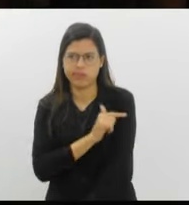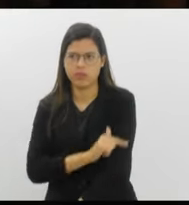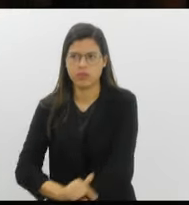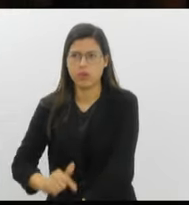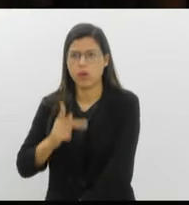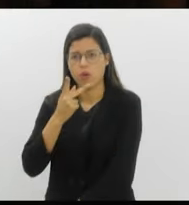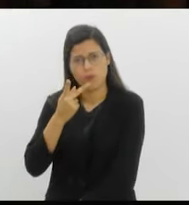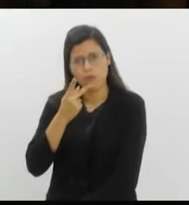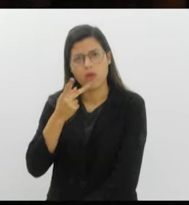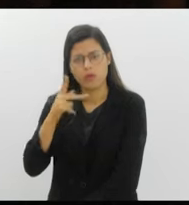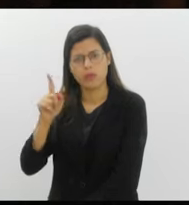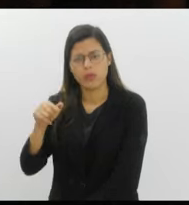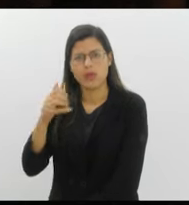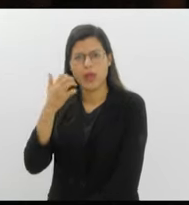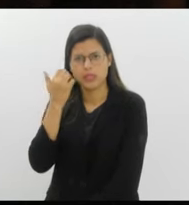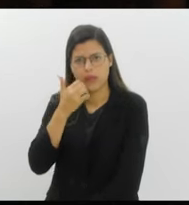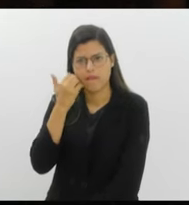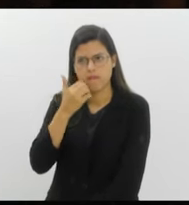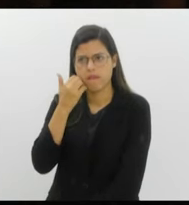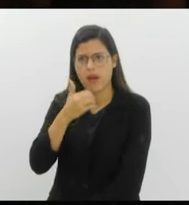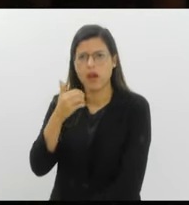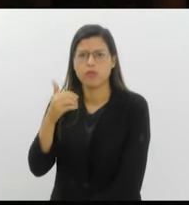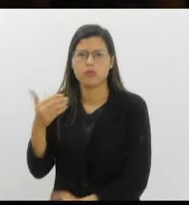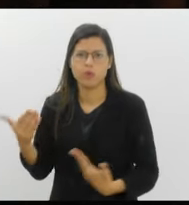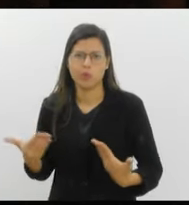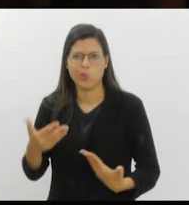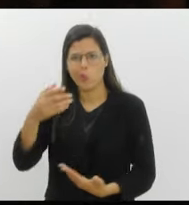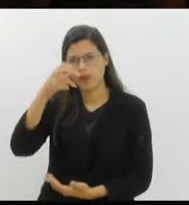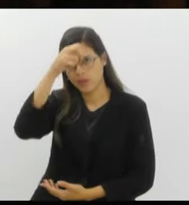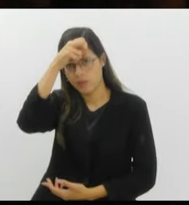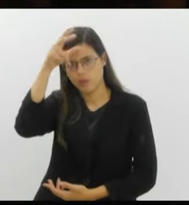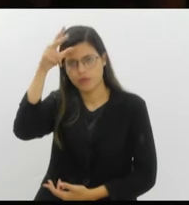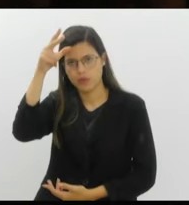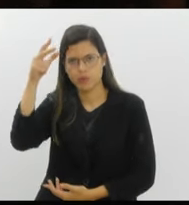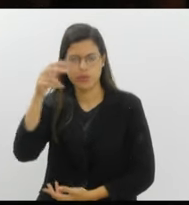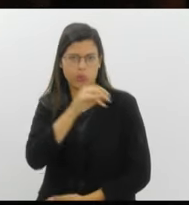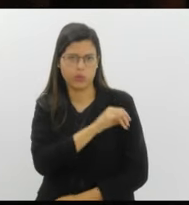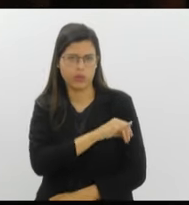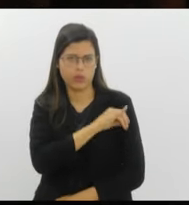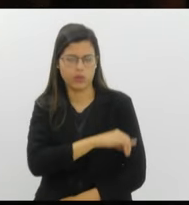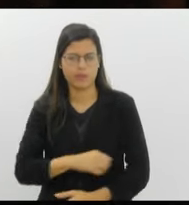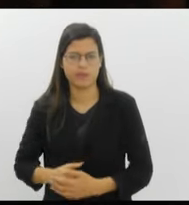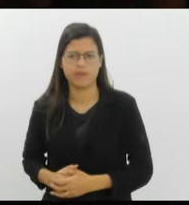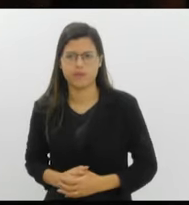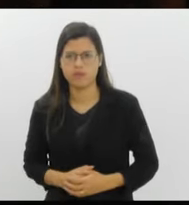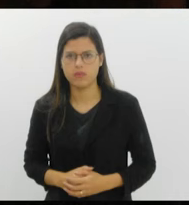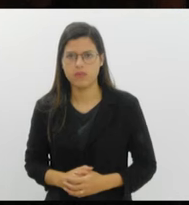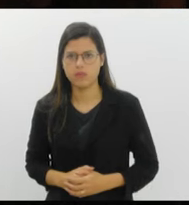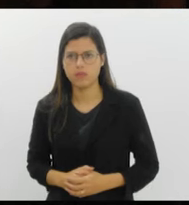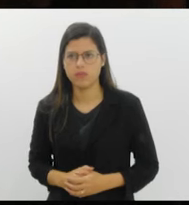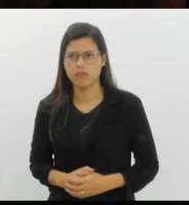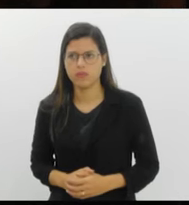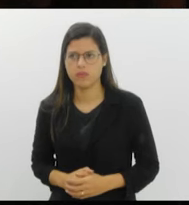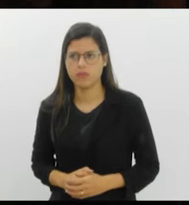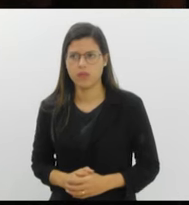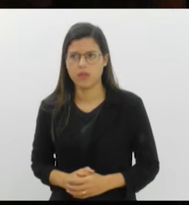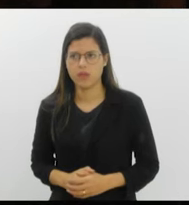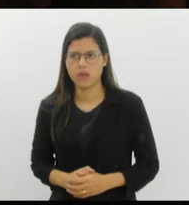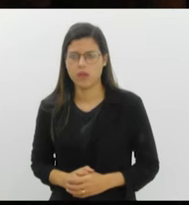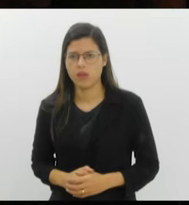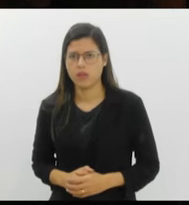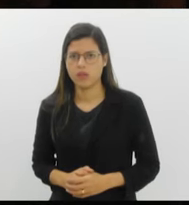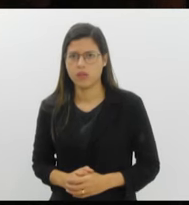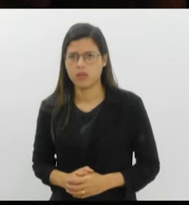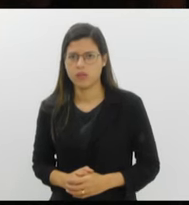de vagabundo, que é o atual comandante da Prefeitura do Rio de Janeiro. E é esse mesmo sujeito, senhores